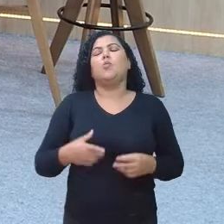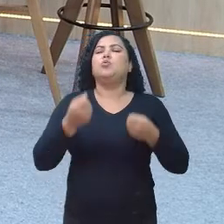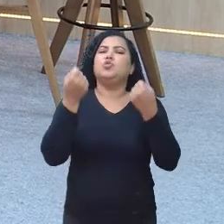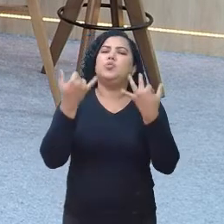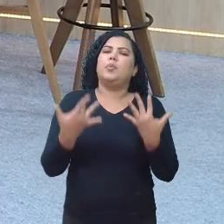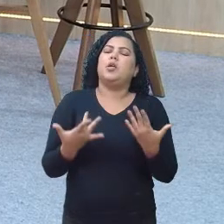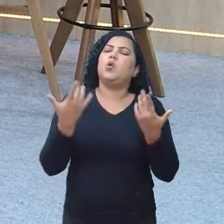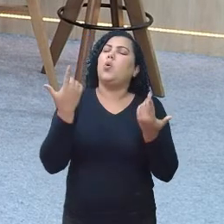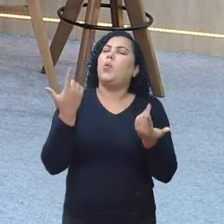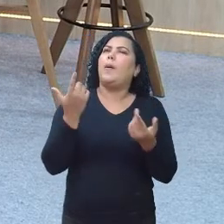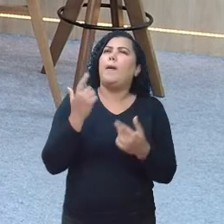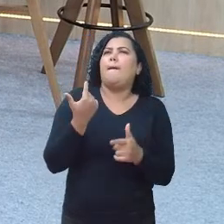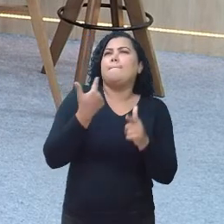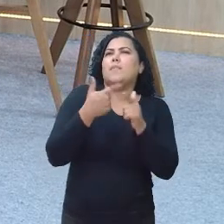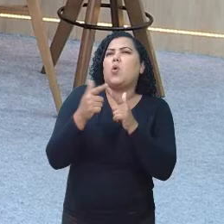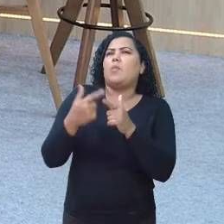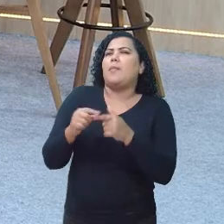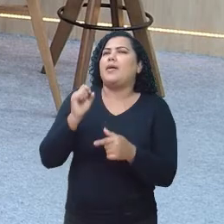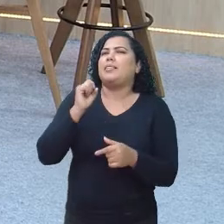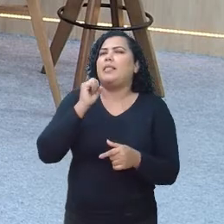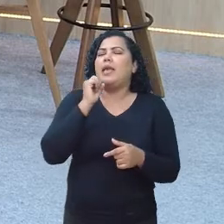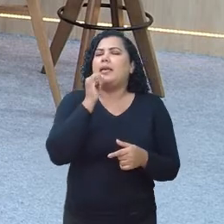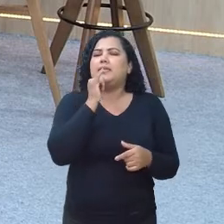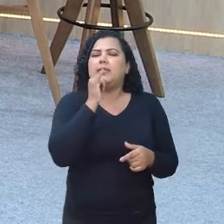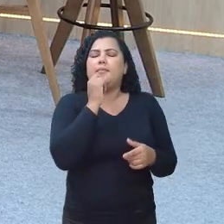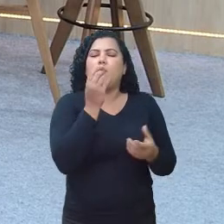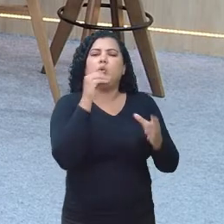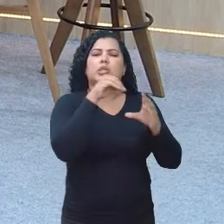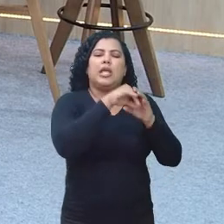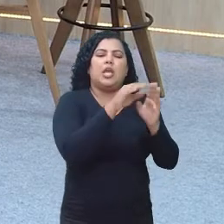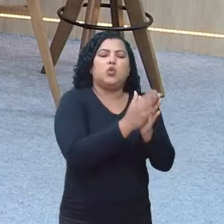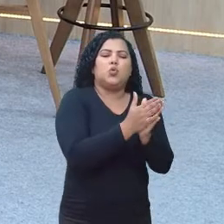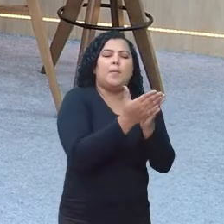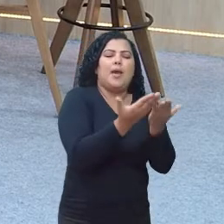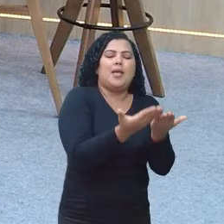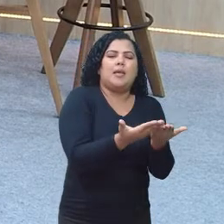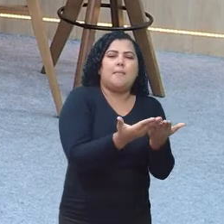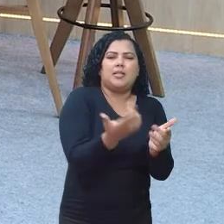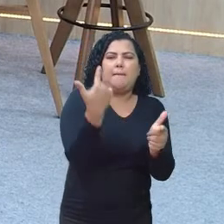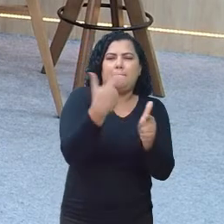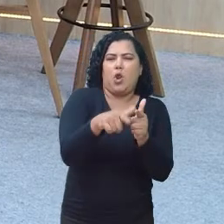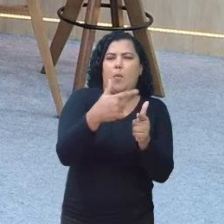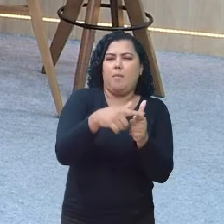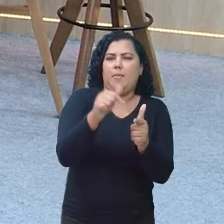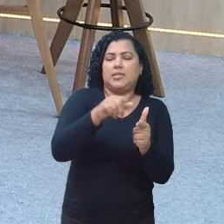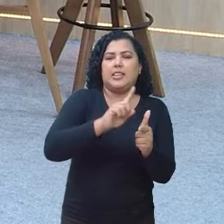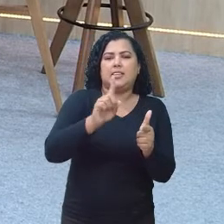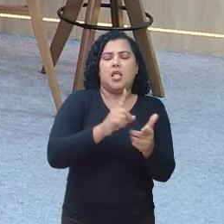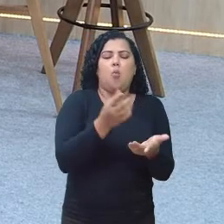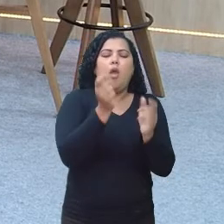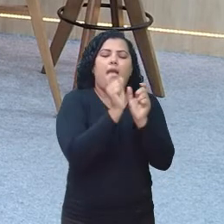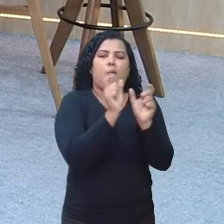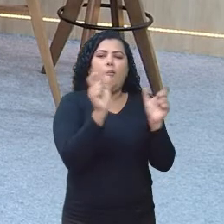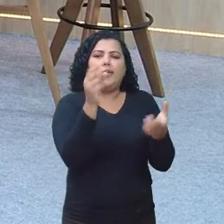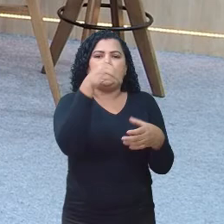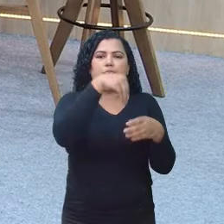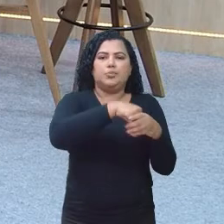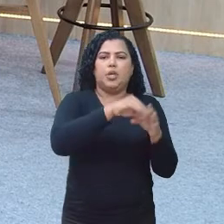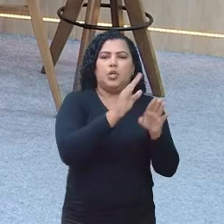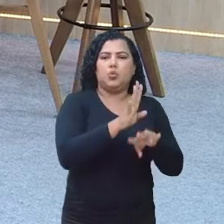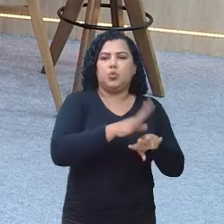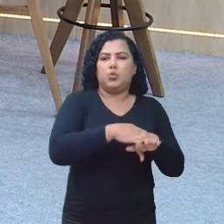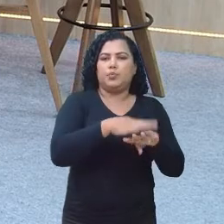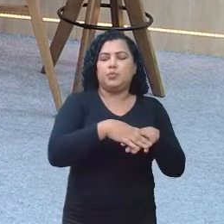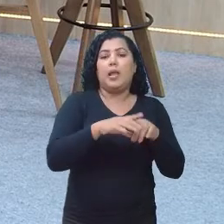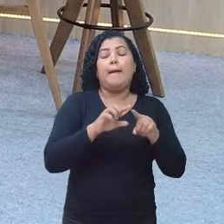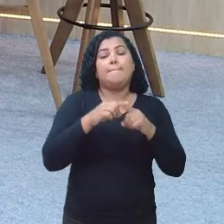não necessariamente são aqueles probleminhas do livro de matemática, né? Eu estou falando a matemática como uma ferramenta para solucionar